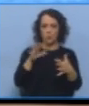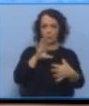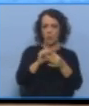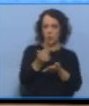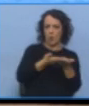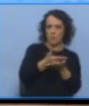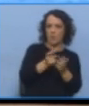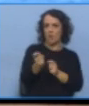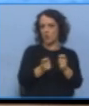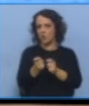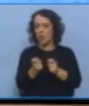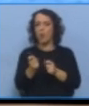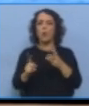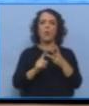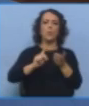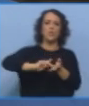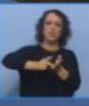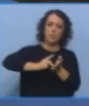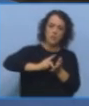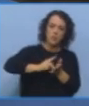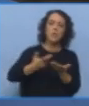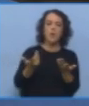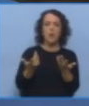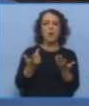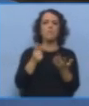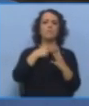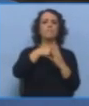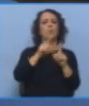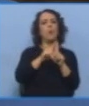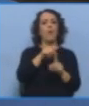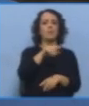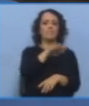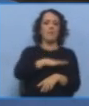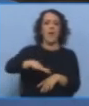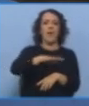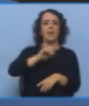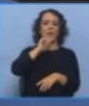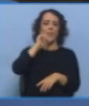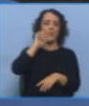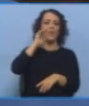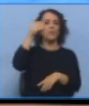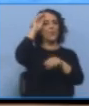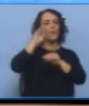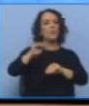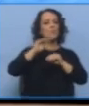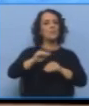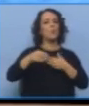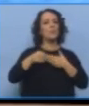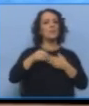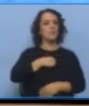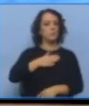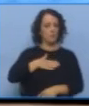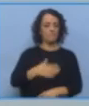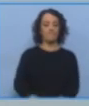economia e gestão, de engenharia, enfim, todas aquelas que normalmente formam os futuros líderes empresariais. E quando olhavam esta